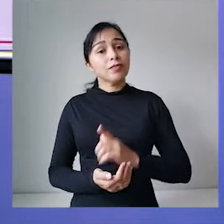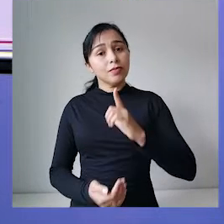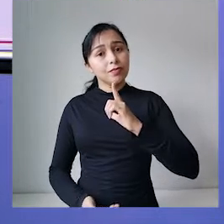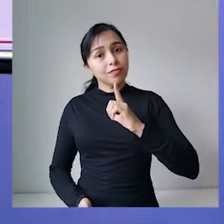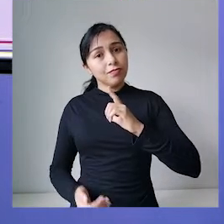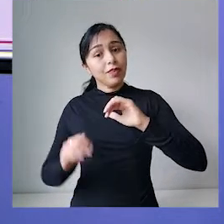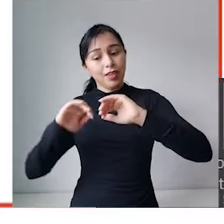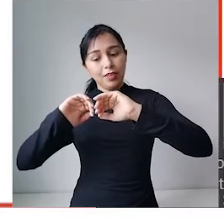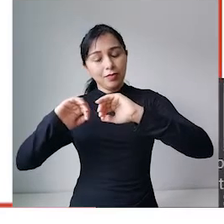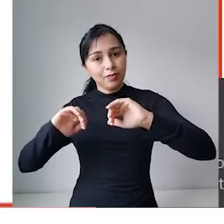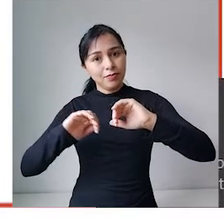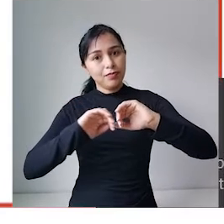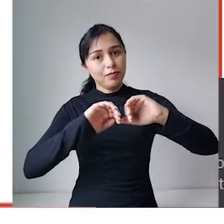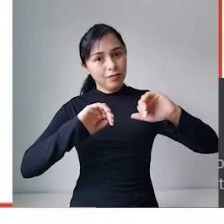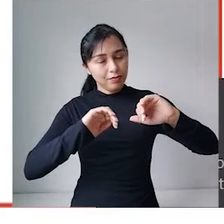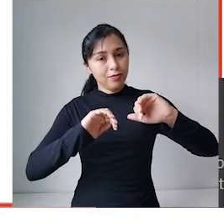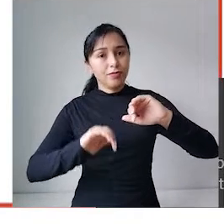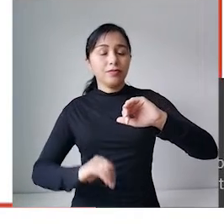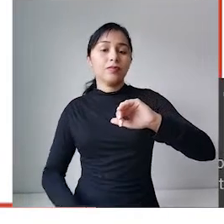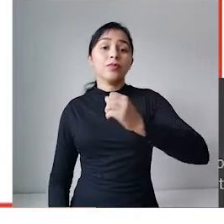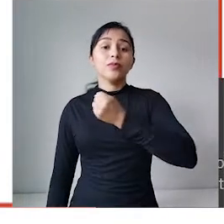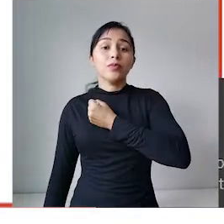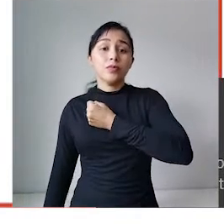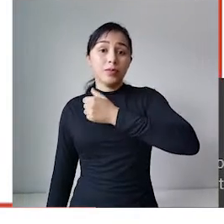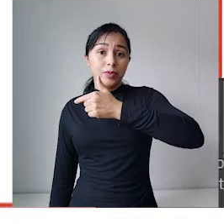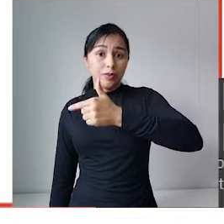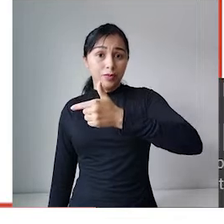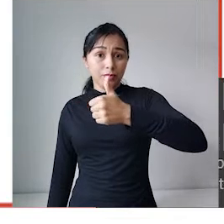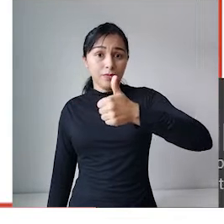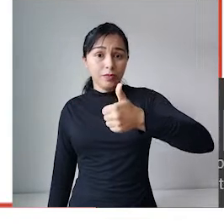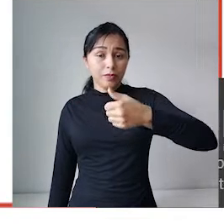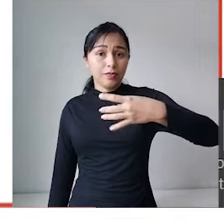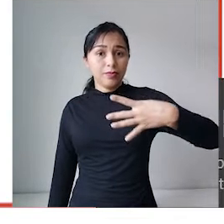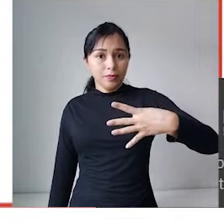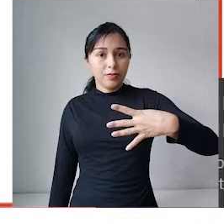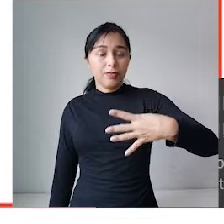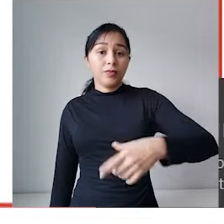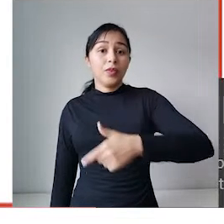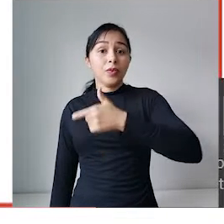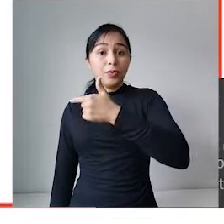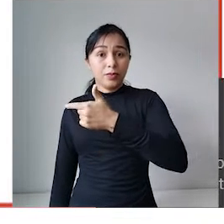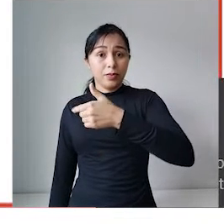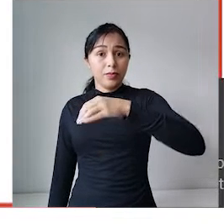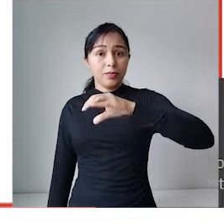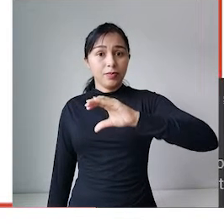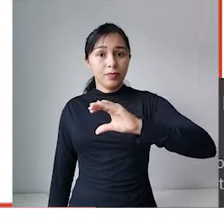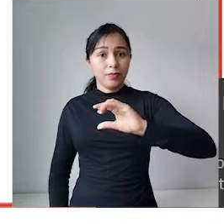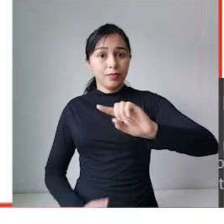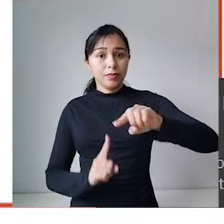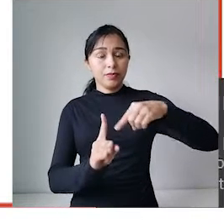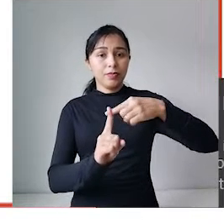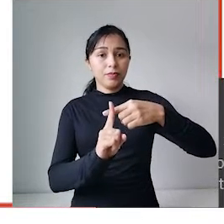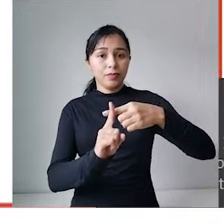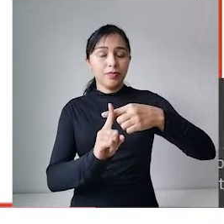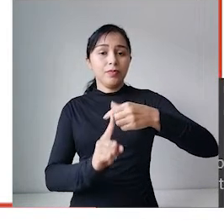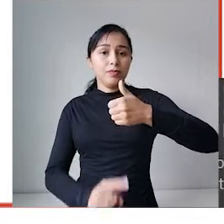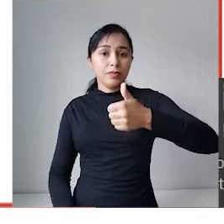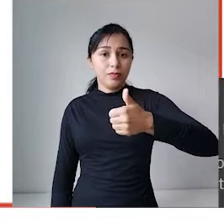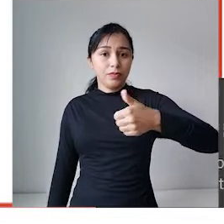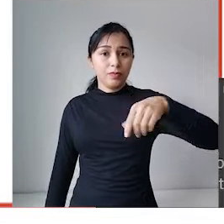a decomposição do número 214, da segunda maneira. 2 centenas mais uma